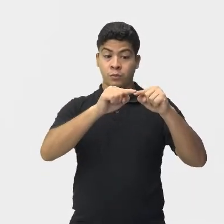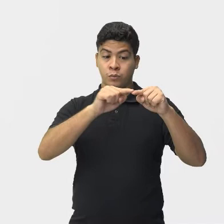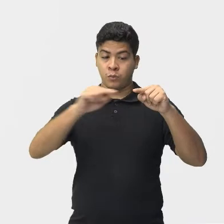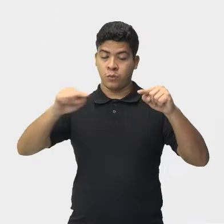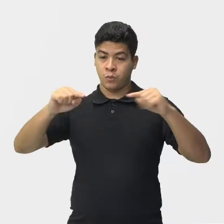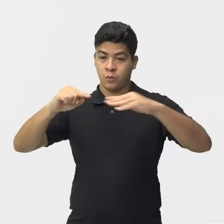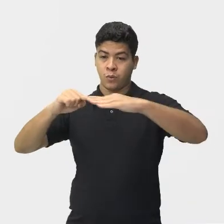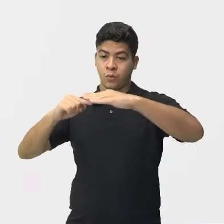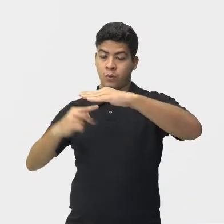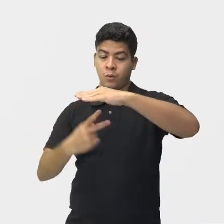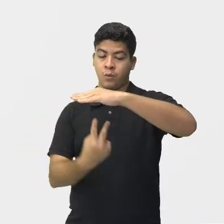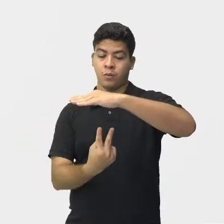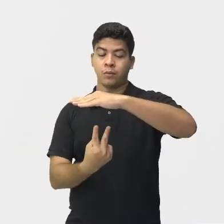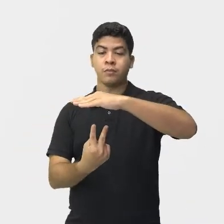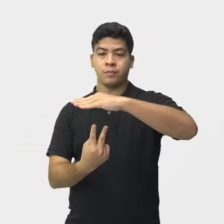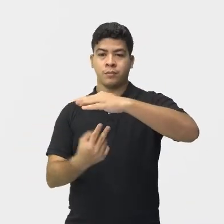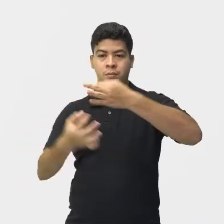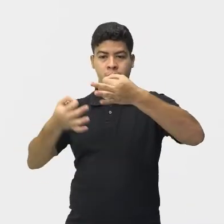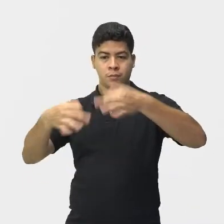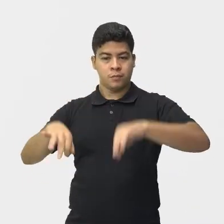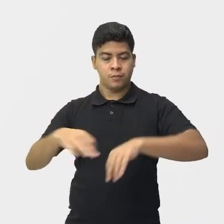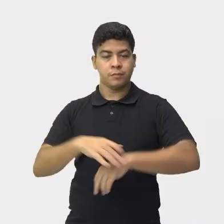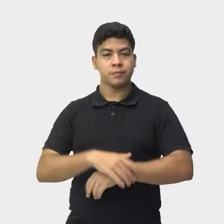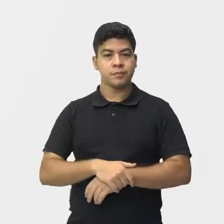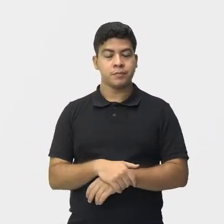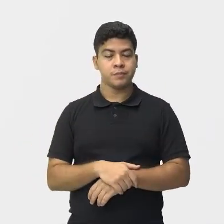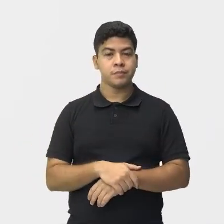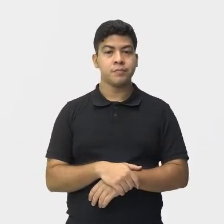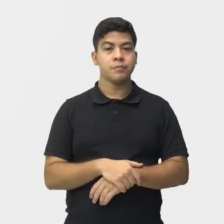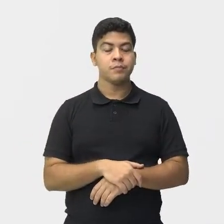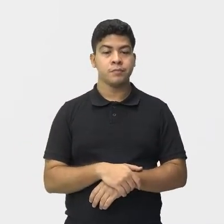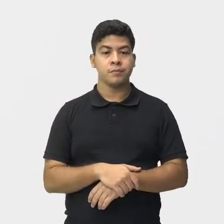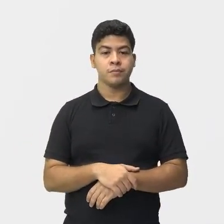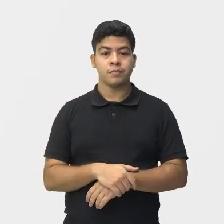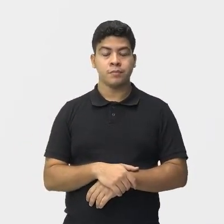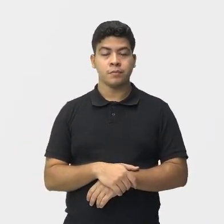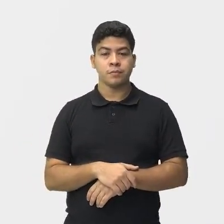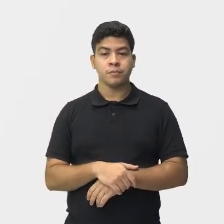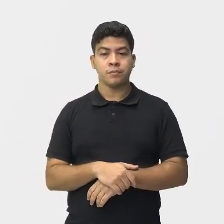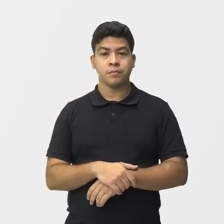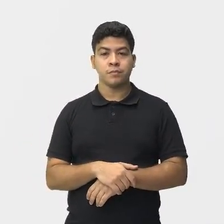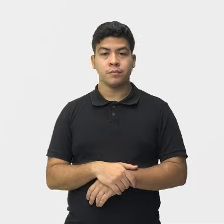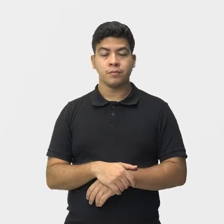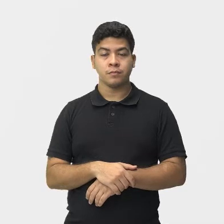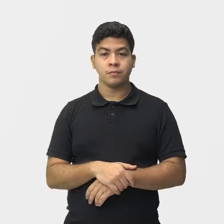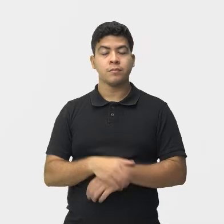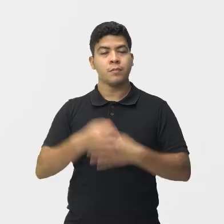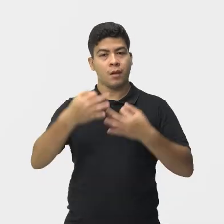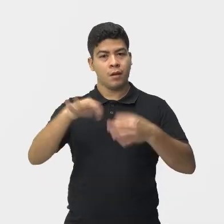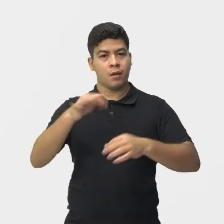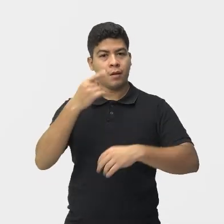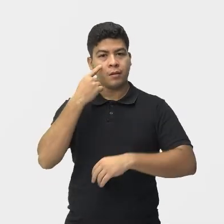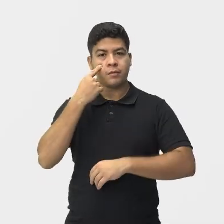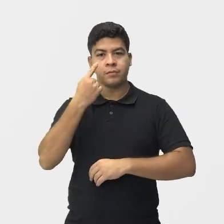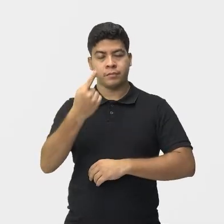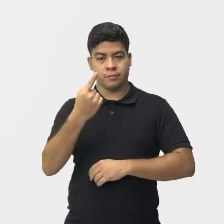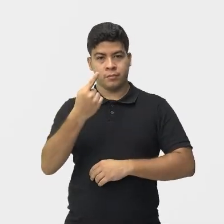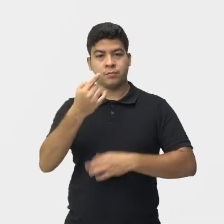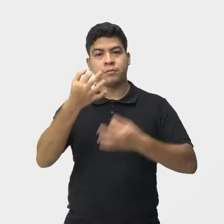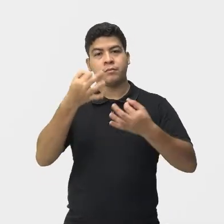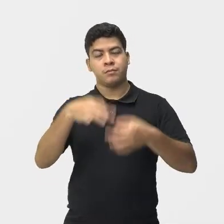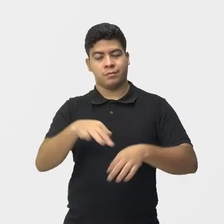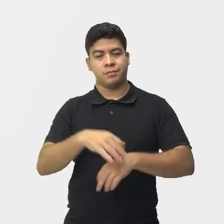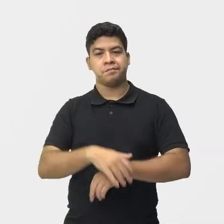desse trapézio. A área desse trapézio é a variação da posição. Certo, gente? Muito